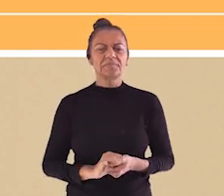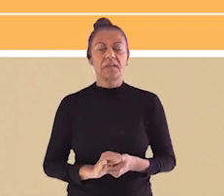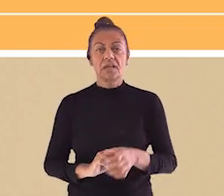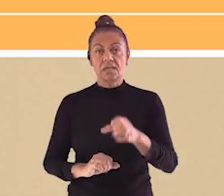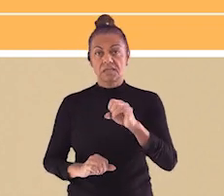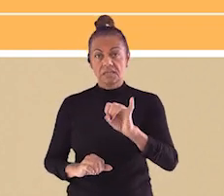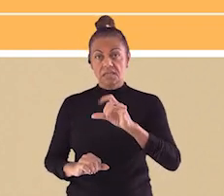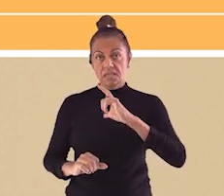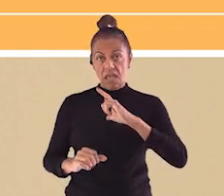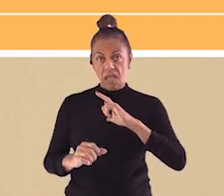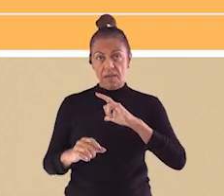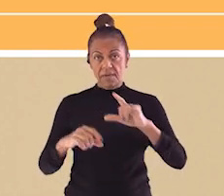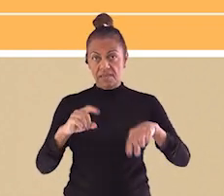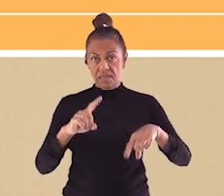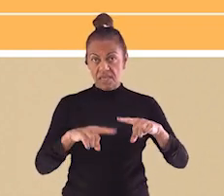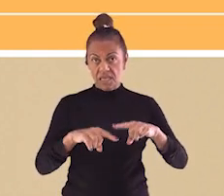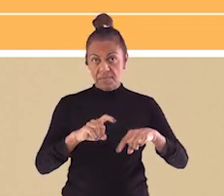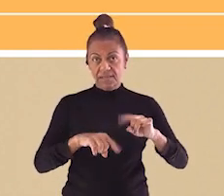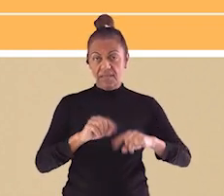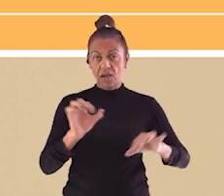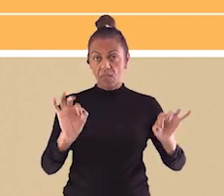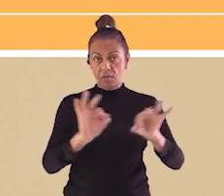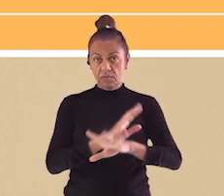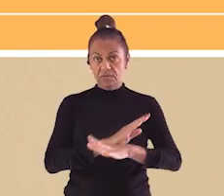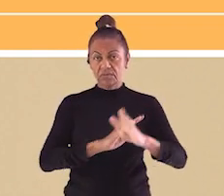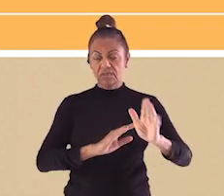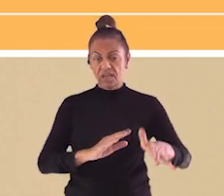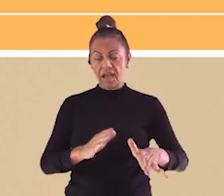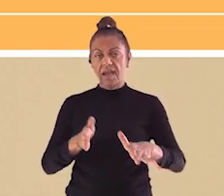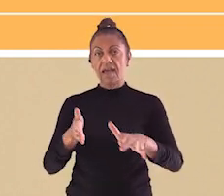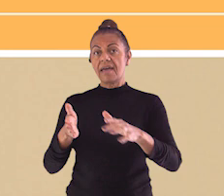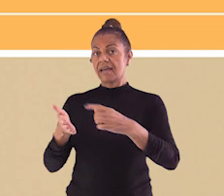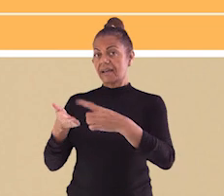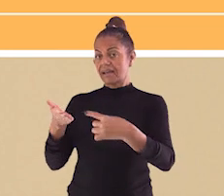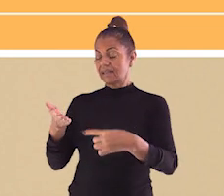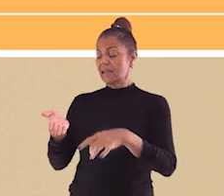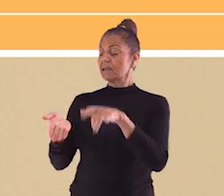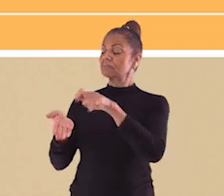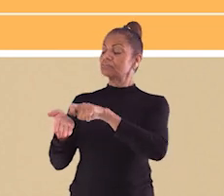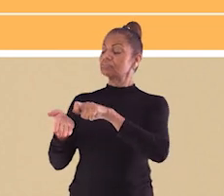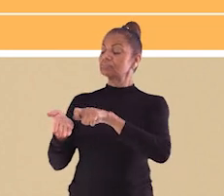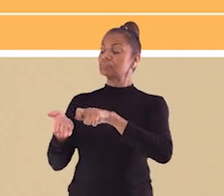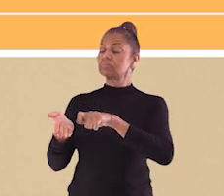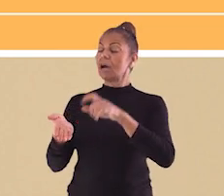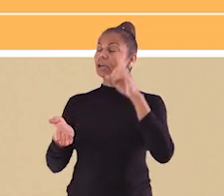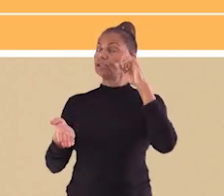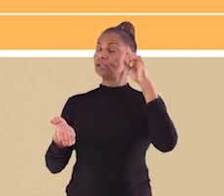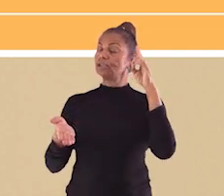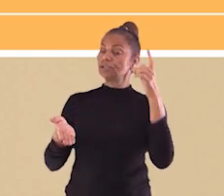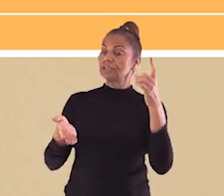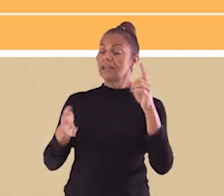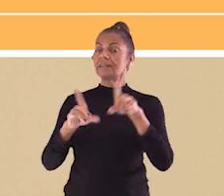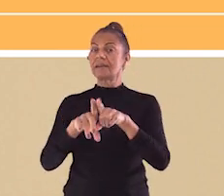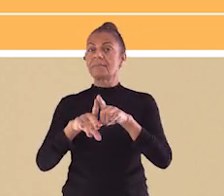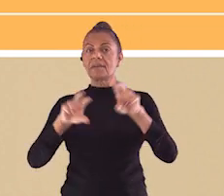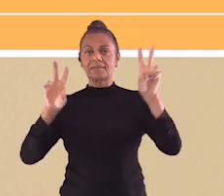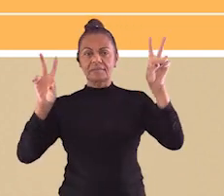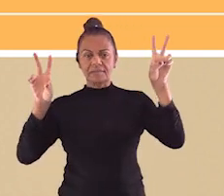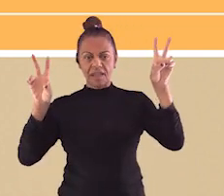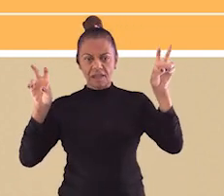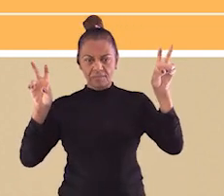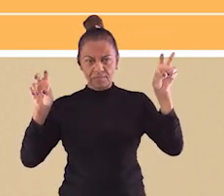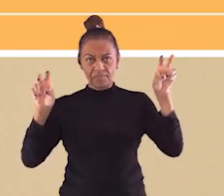seu caderno de ciências a data de hoje e também o título da nossa aula, a expansão da visão,